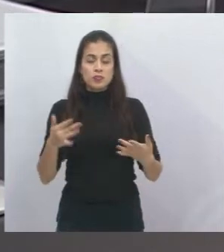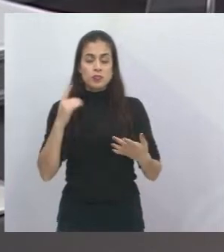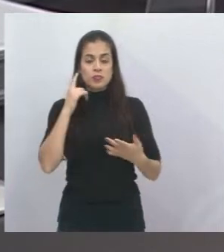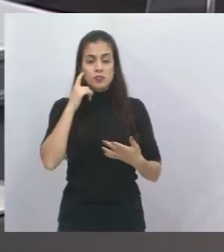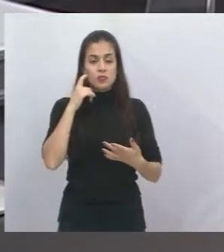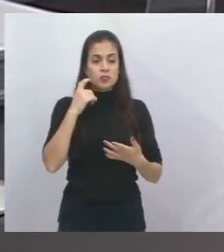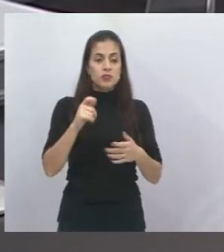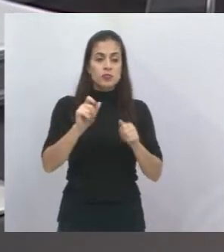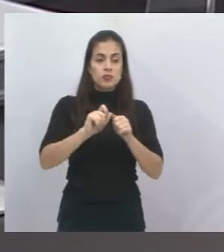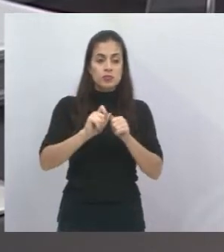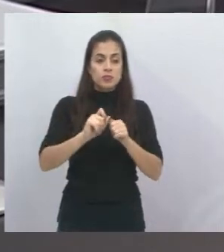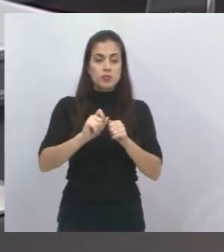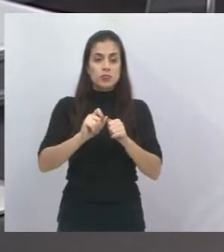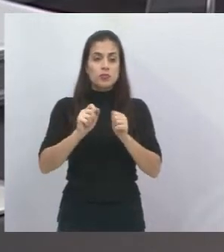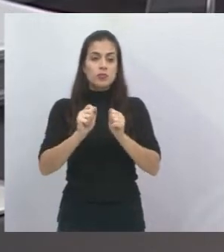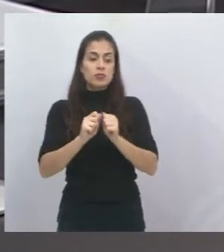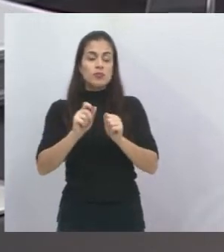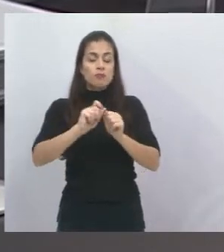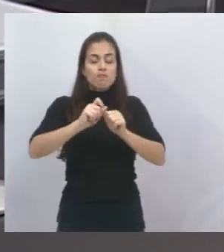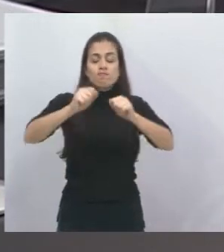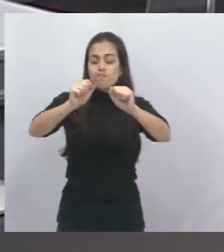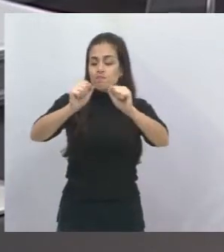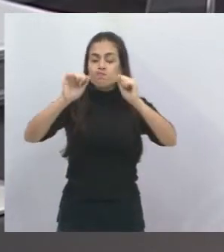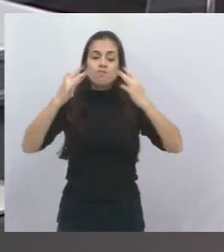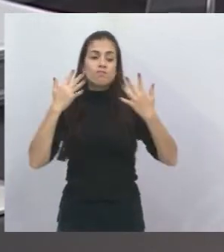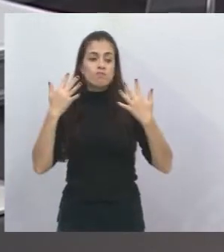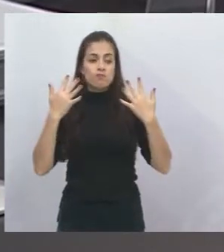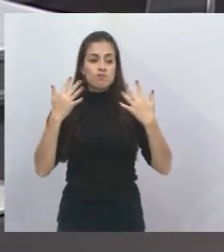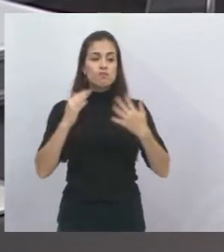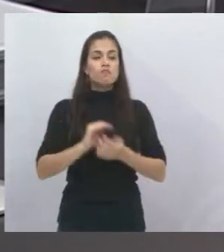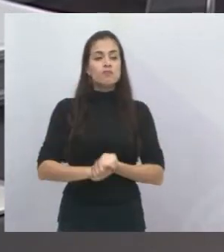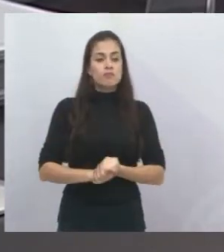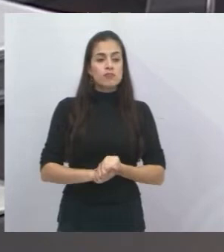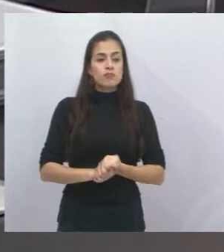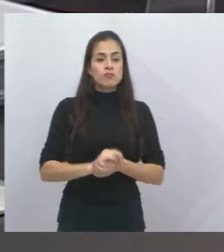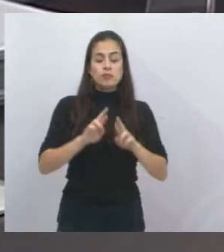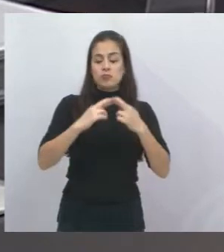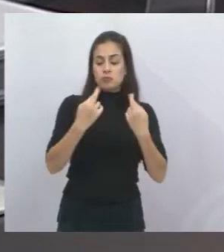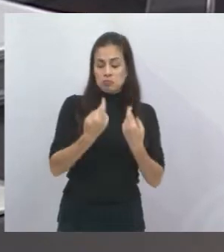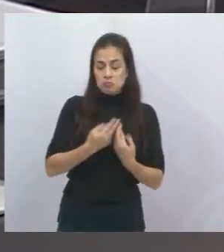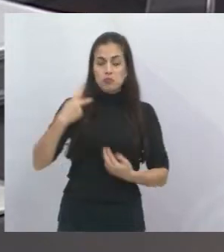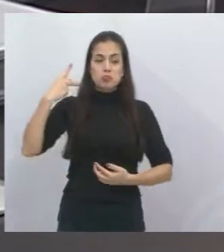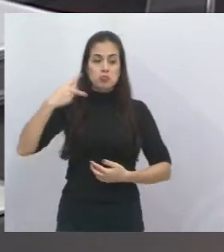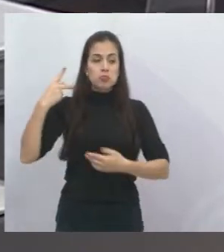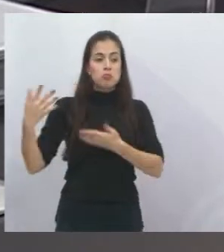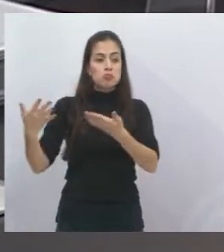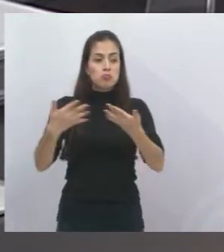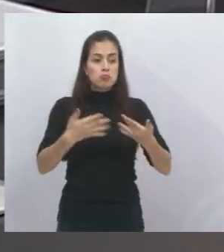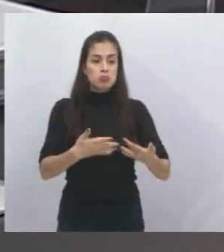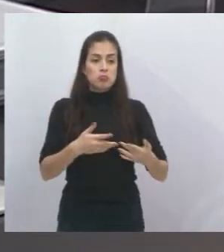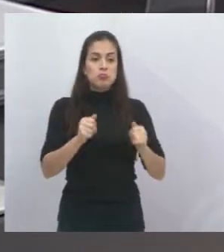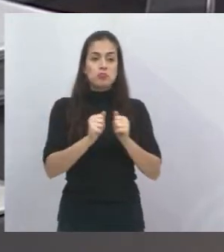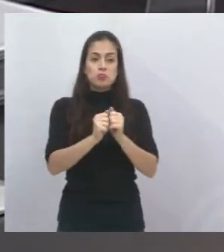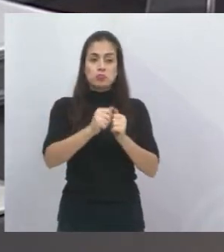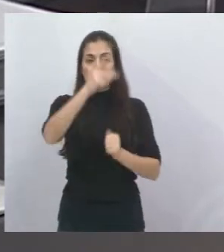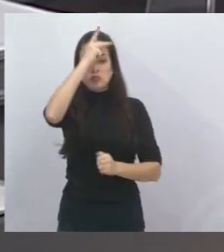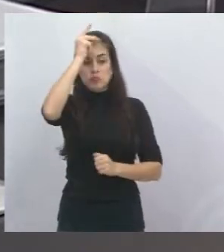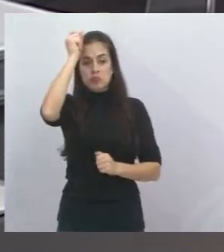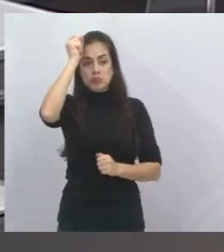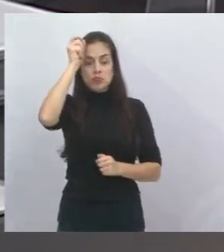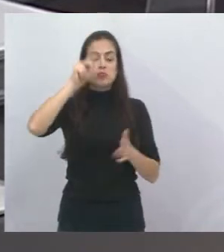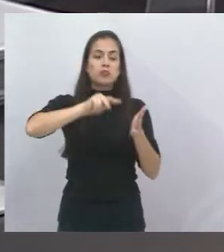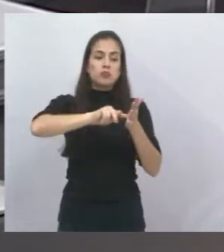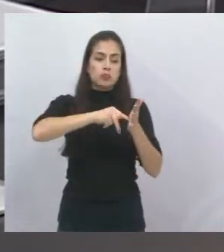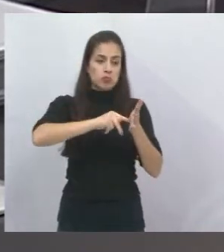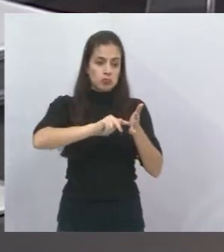a realização das audiências públicas, as reuniões ocorridas entre os nobres pares e o prefeito, a oitiva dos sindicatos, Sindicato dos